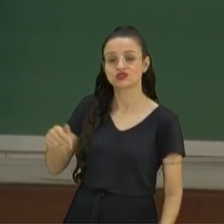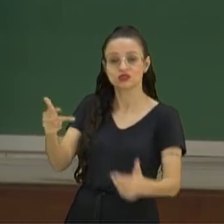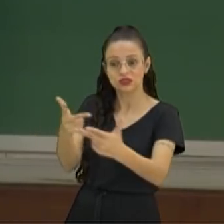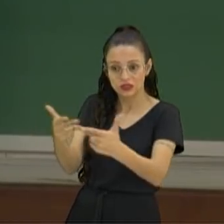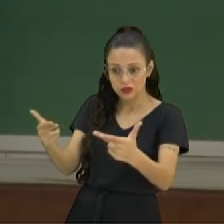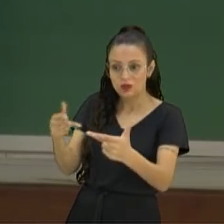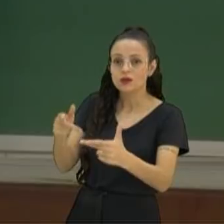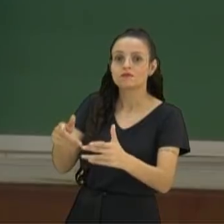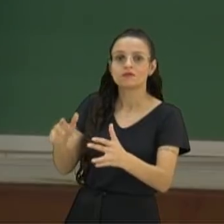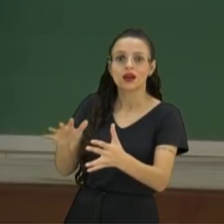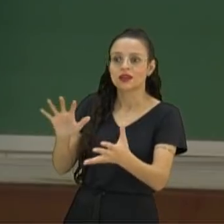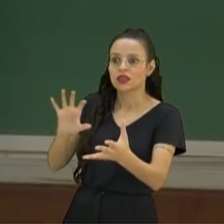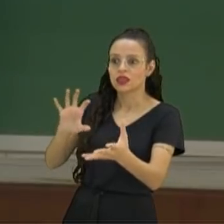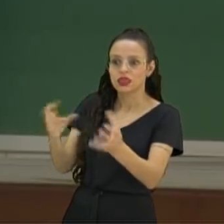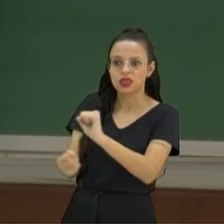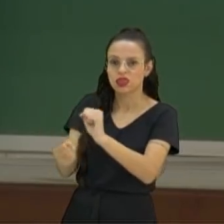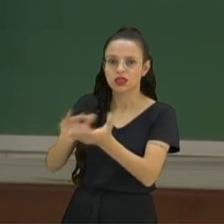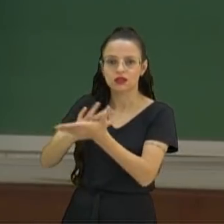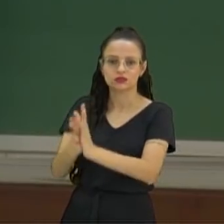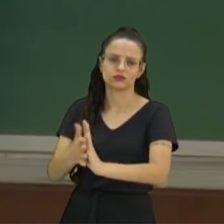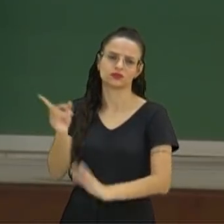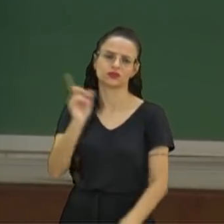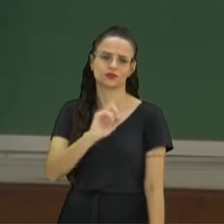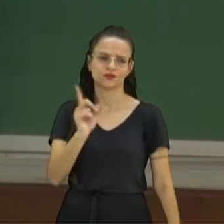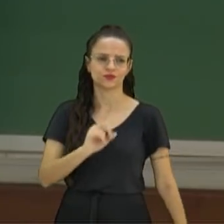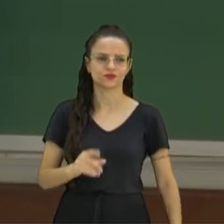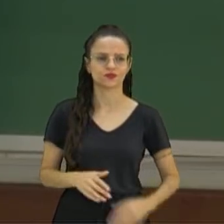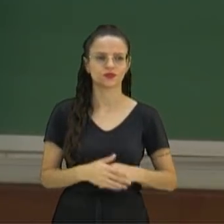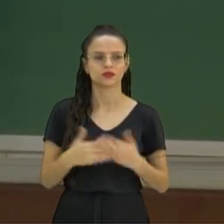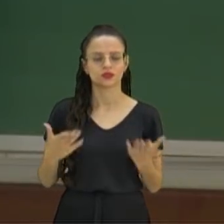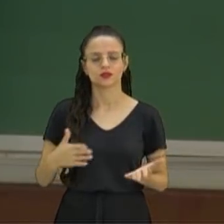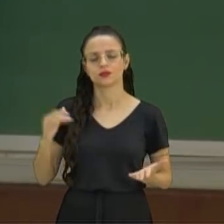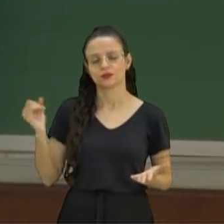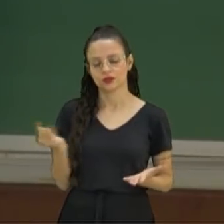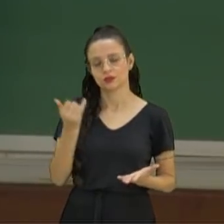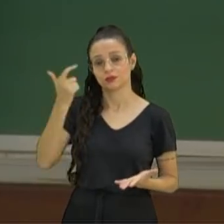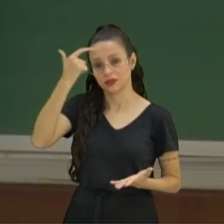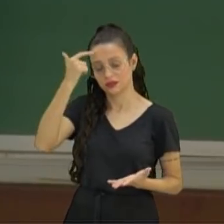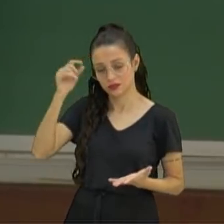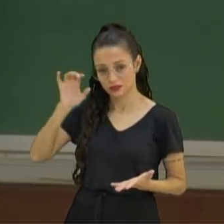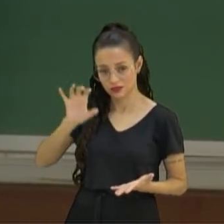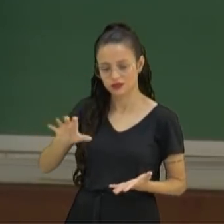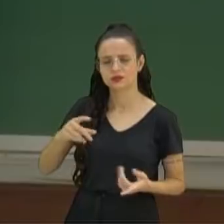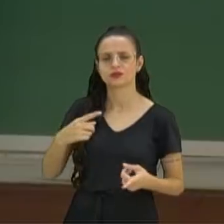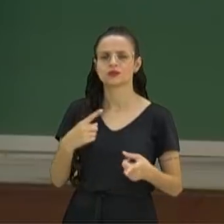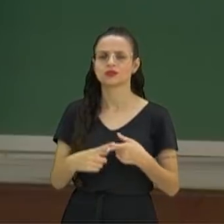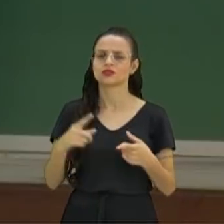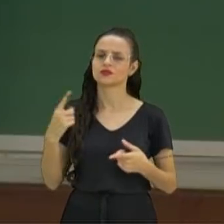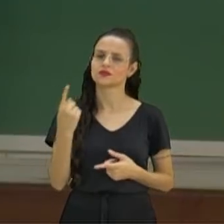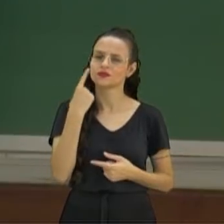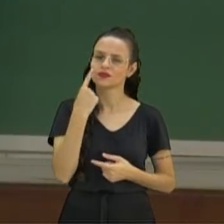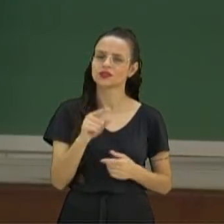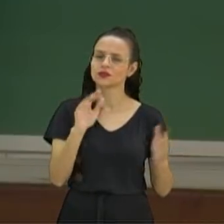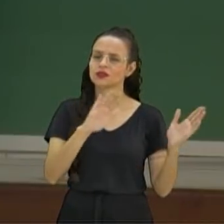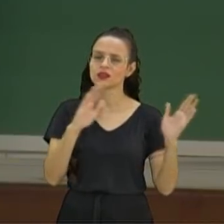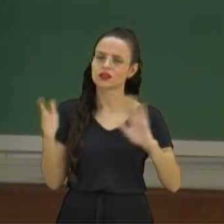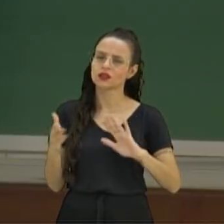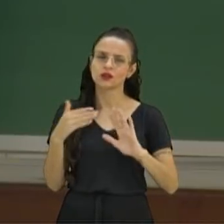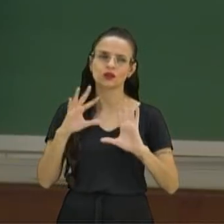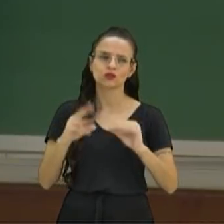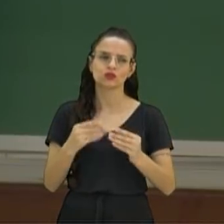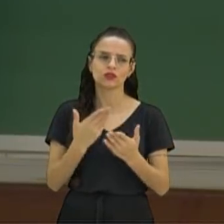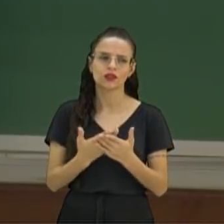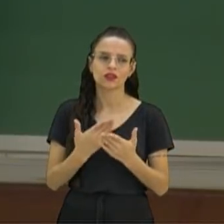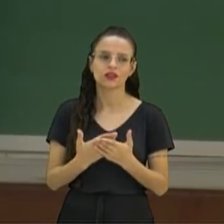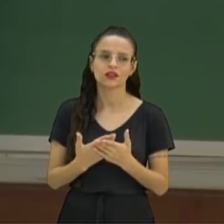degradar de forma irreversível o meio natural. Tá? Então é importante pensar nisso. Por que a gente viu tudo isso, professora, nesta